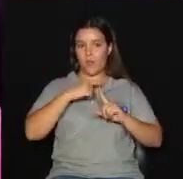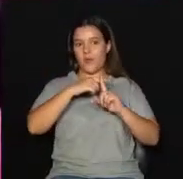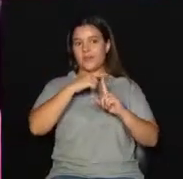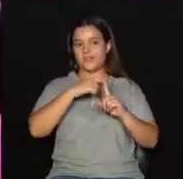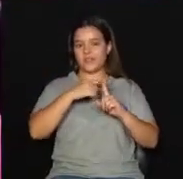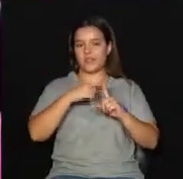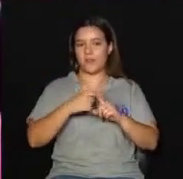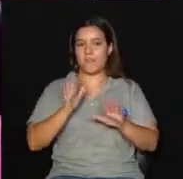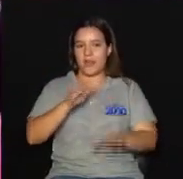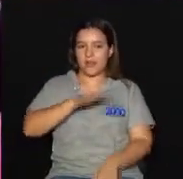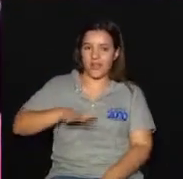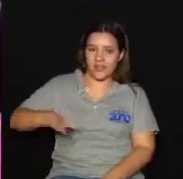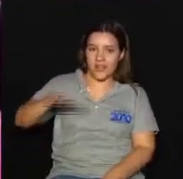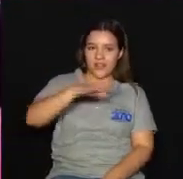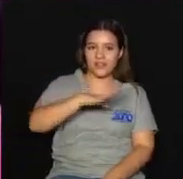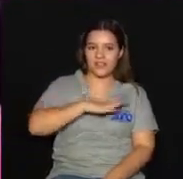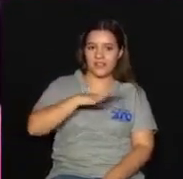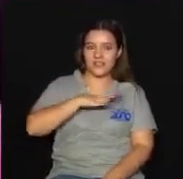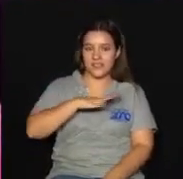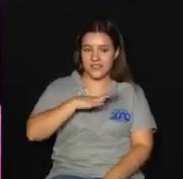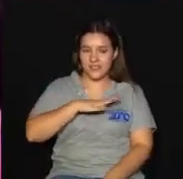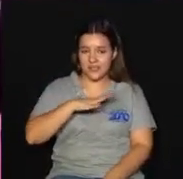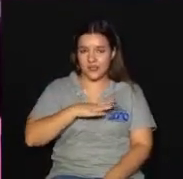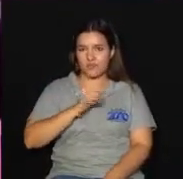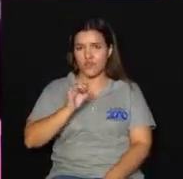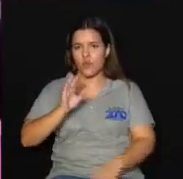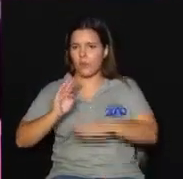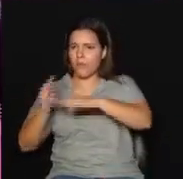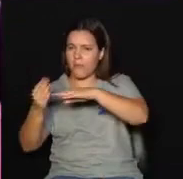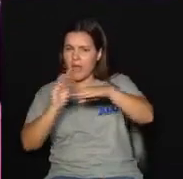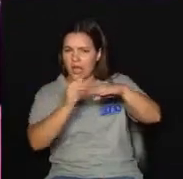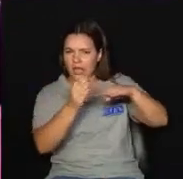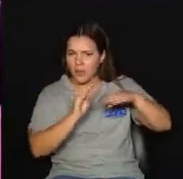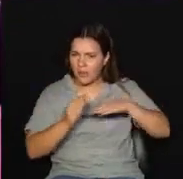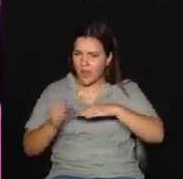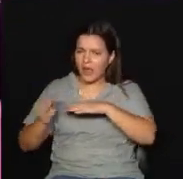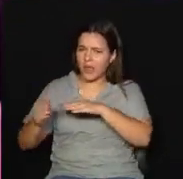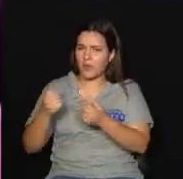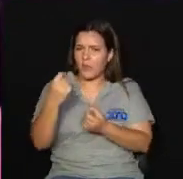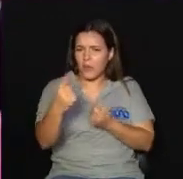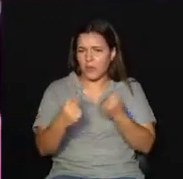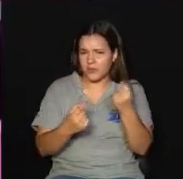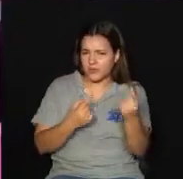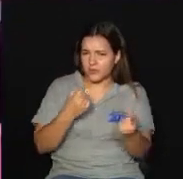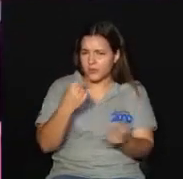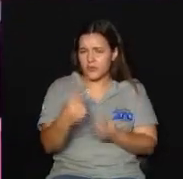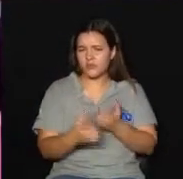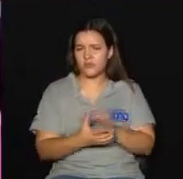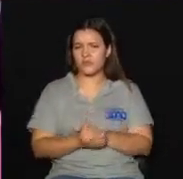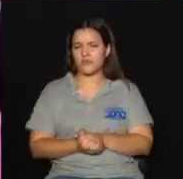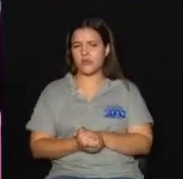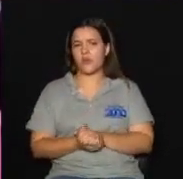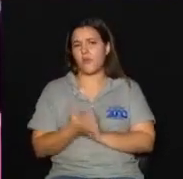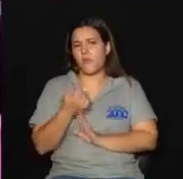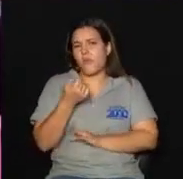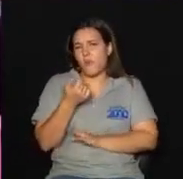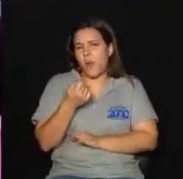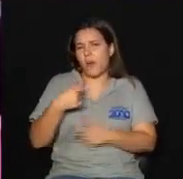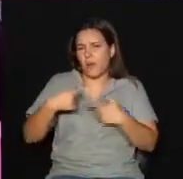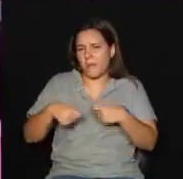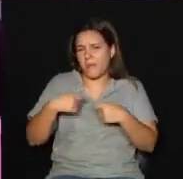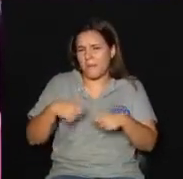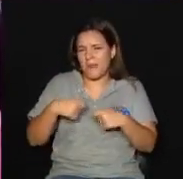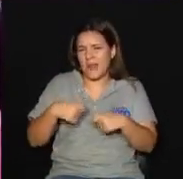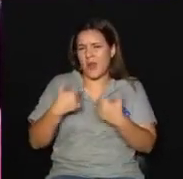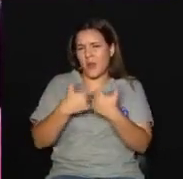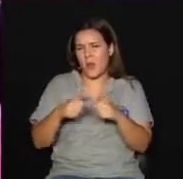da cidade, com exceção de algumas ilhas, alguns bairros que pouco dependem do